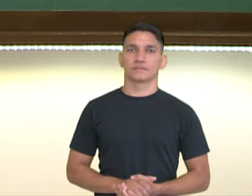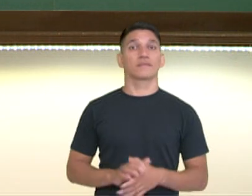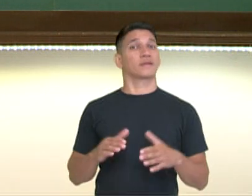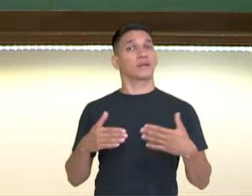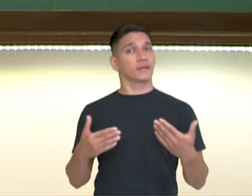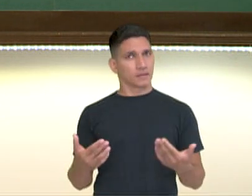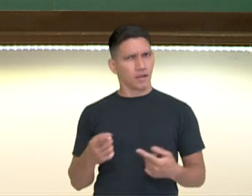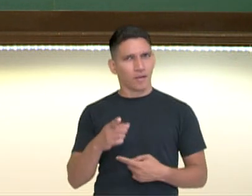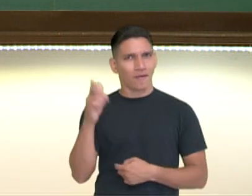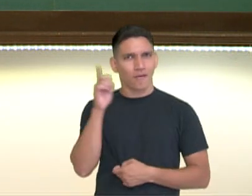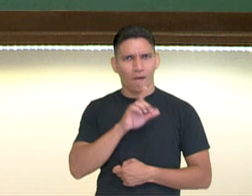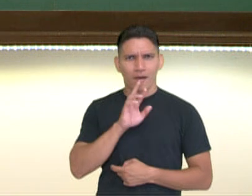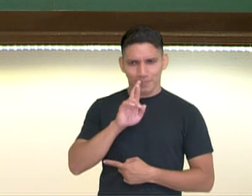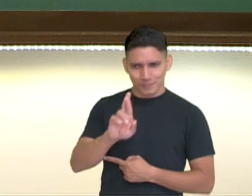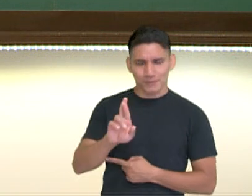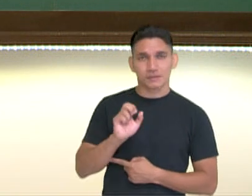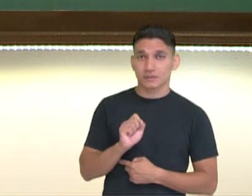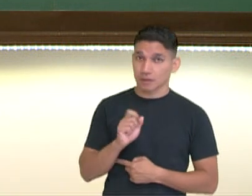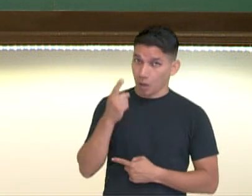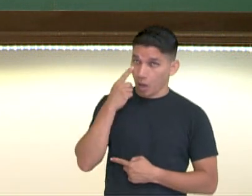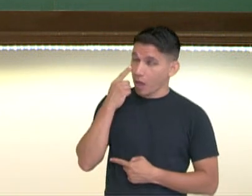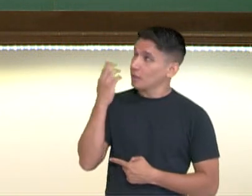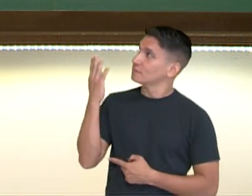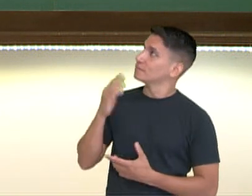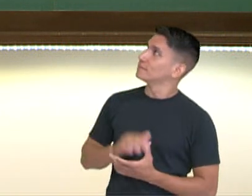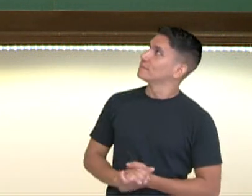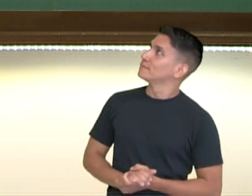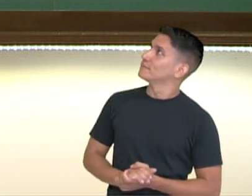E então, conseguiu responder? Vamos ver?